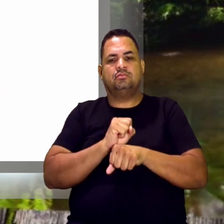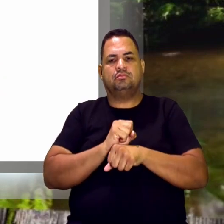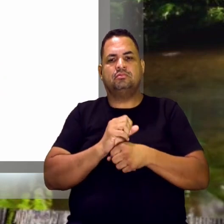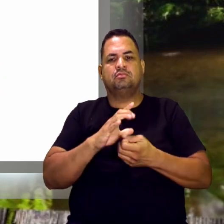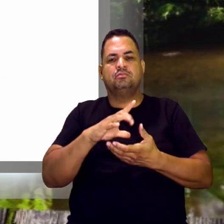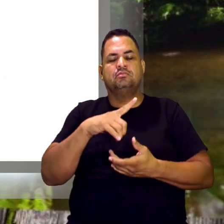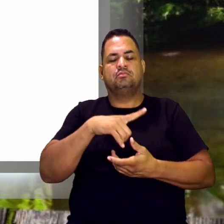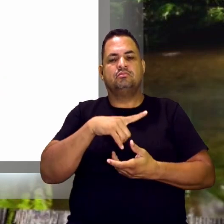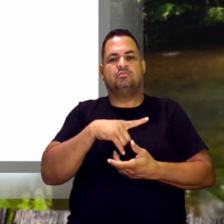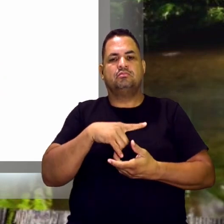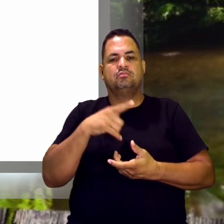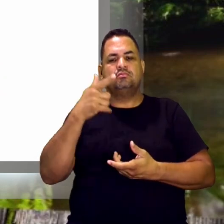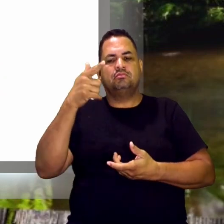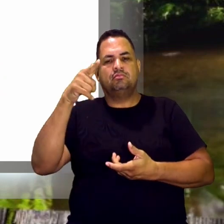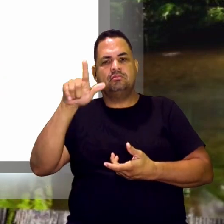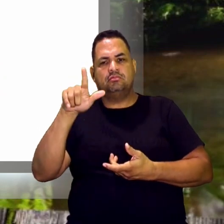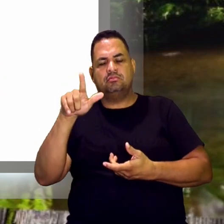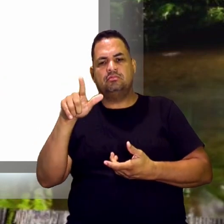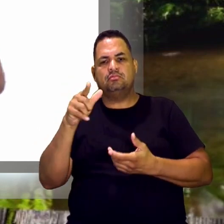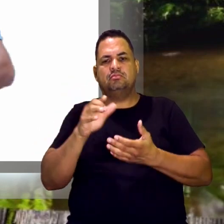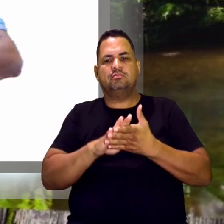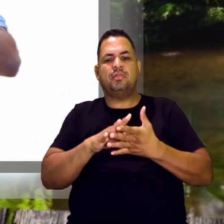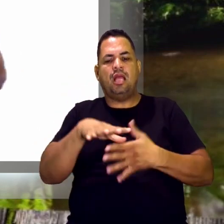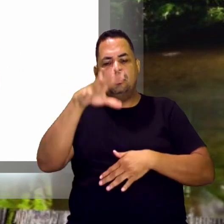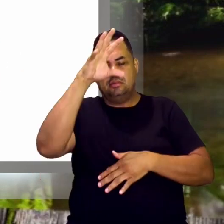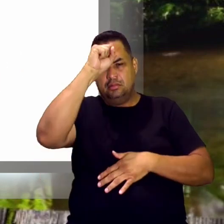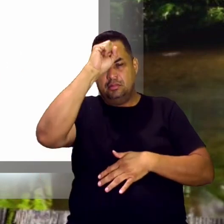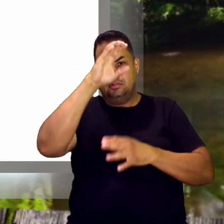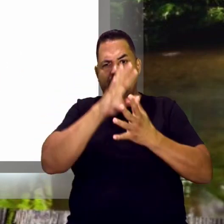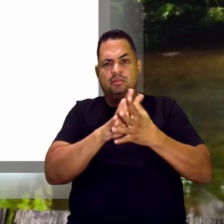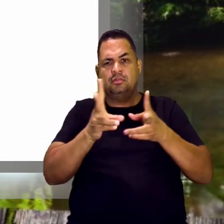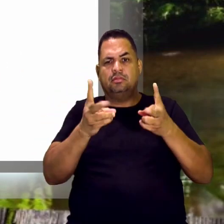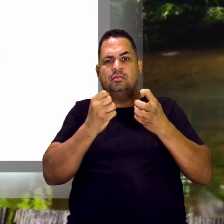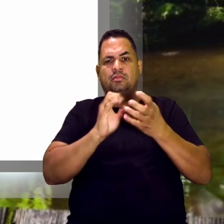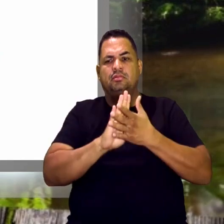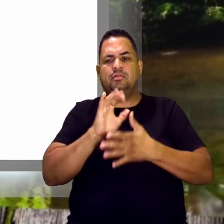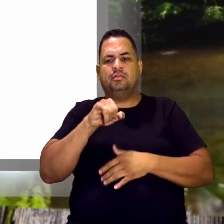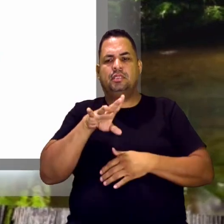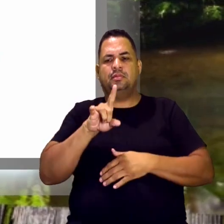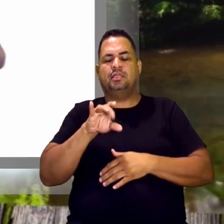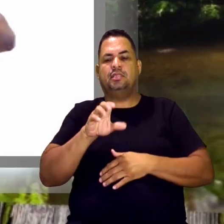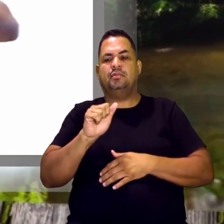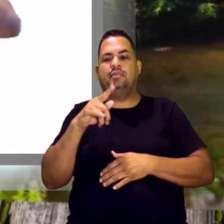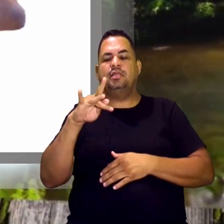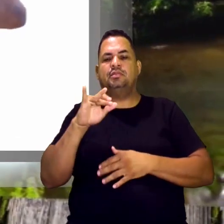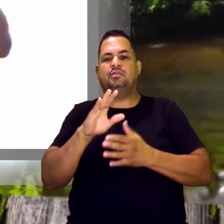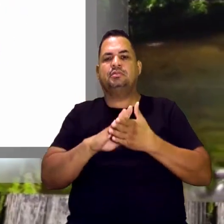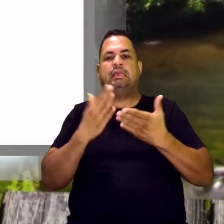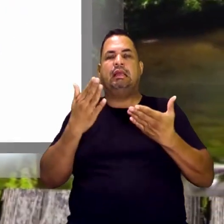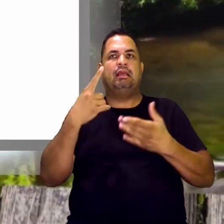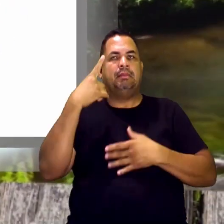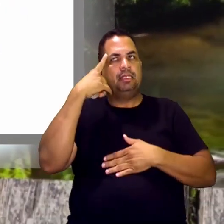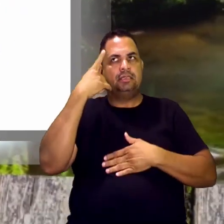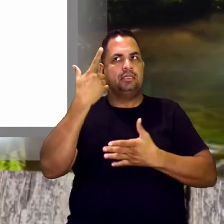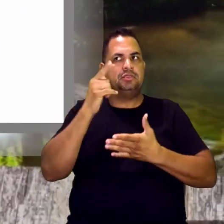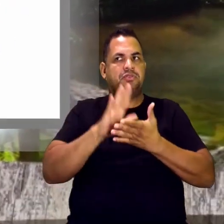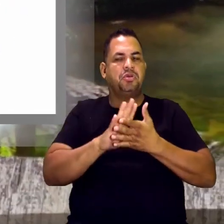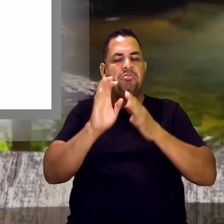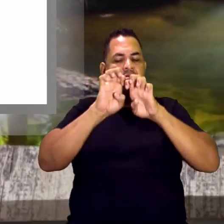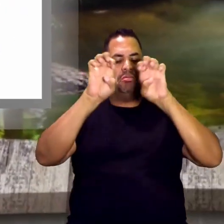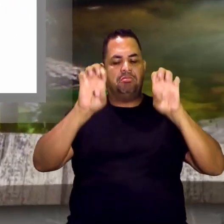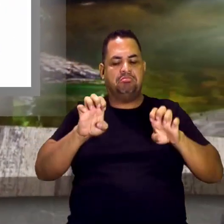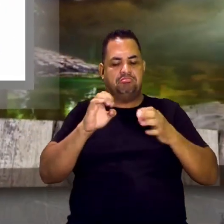tenha conseguido assimilar e perceber a importância da membrana plasmática e não achar que ela é só uma